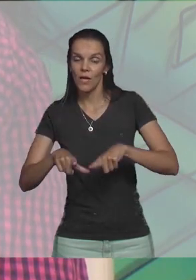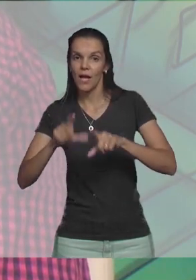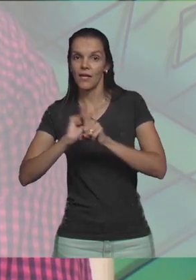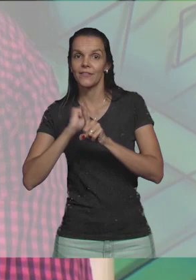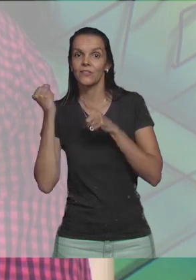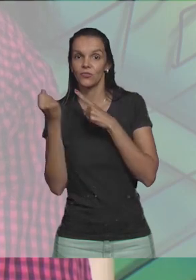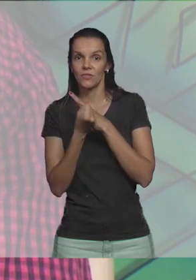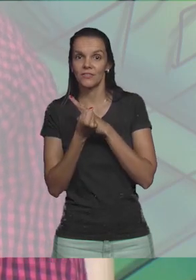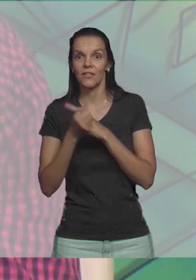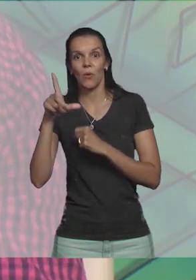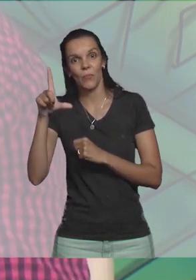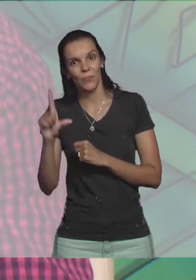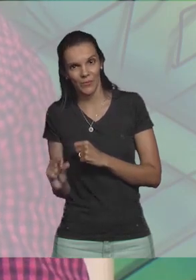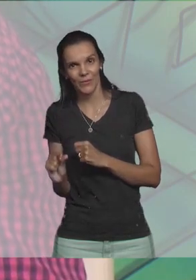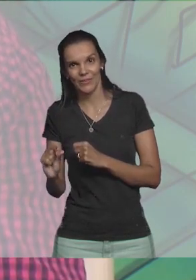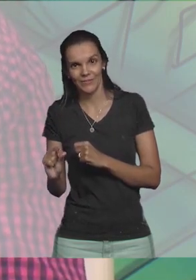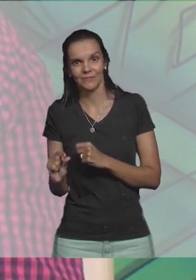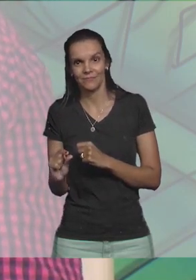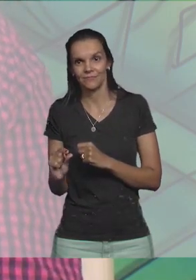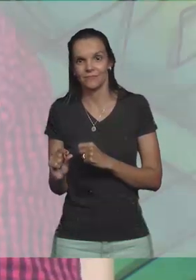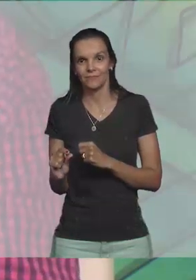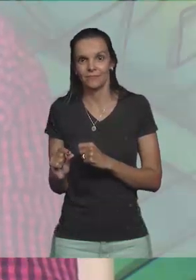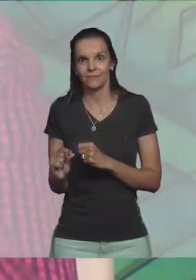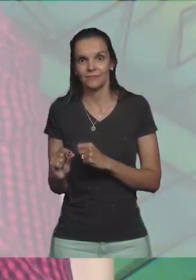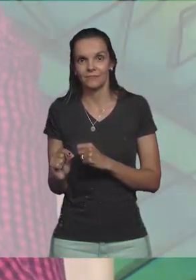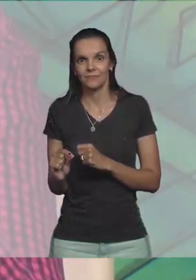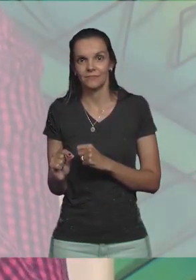social com menor